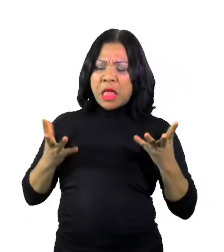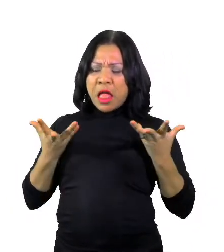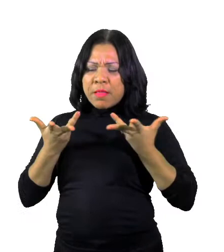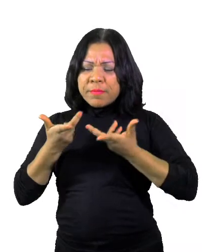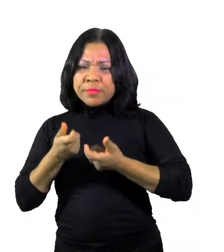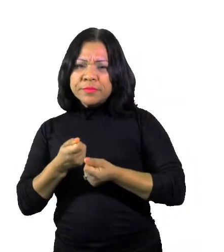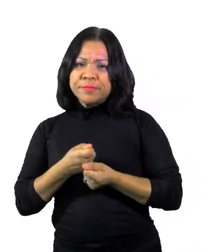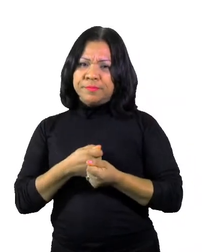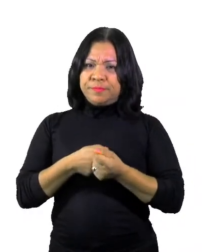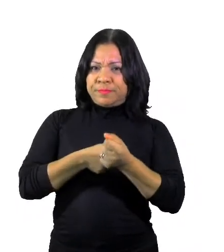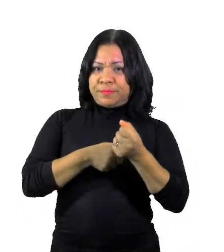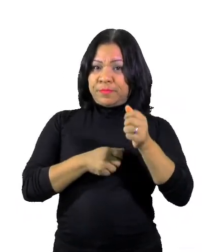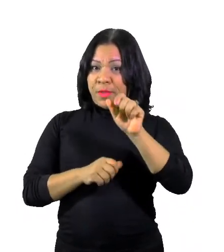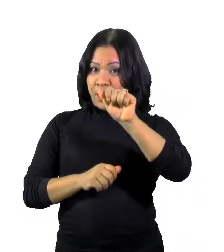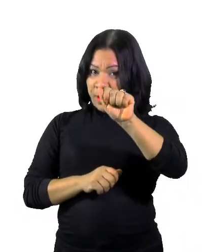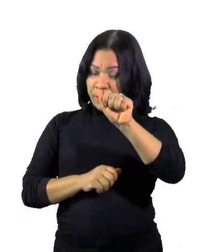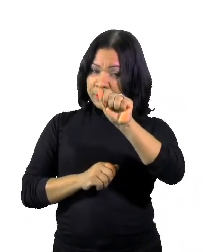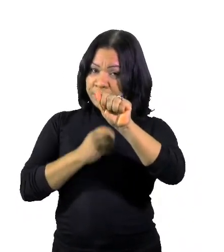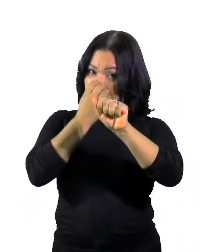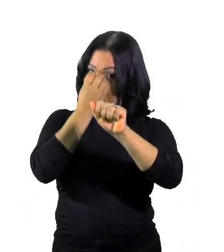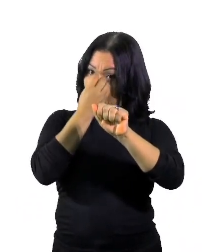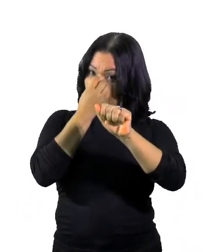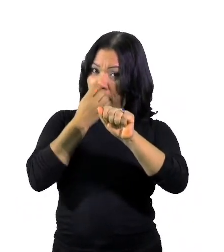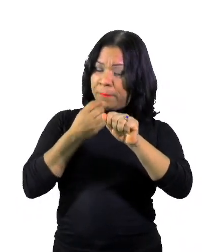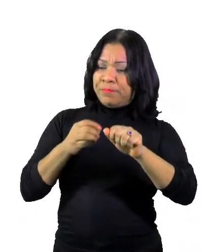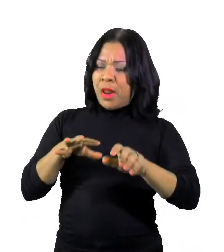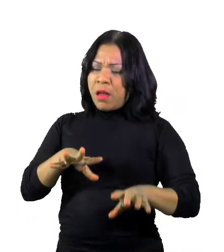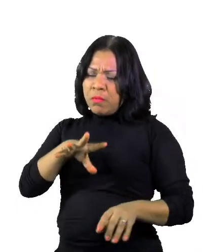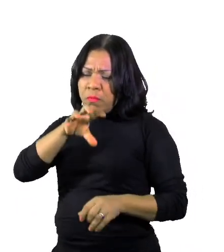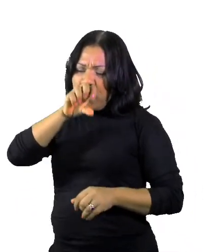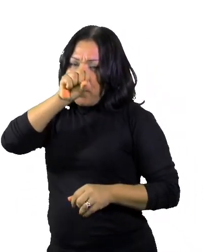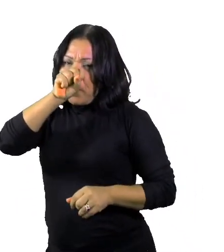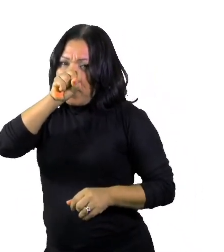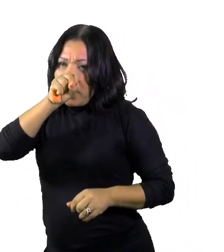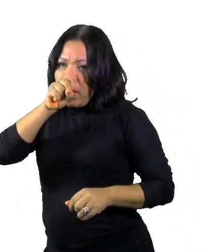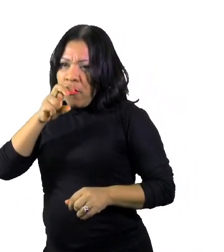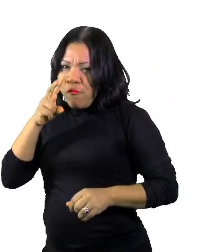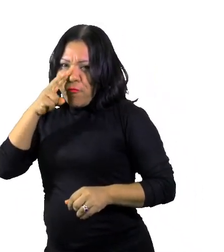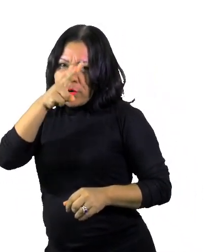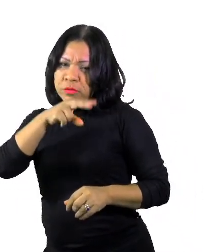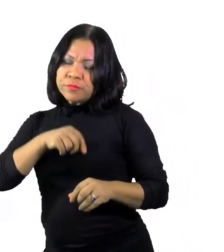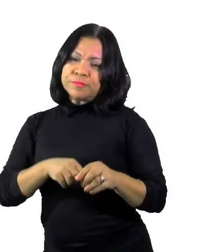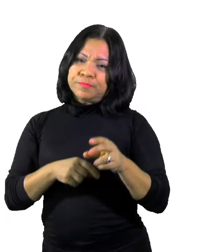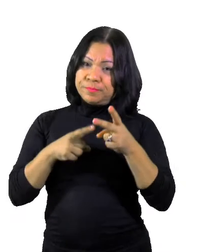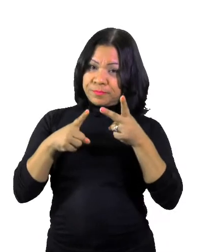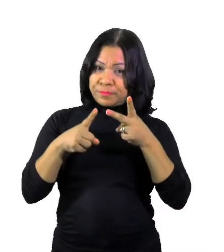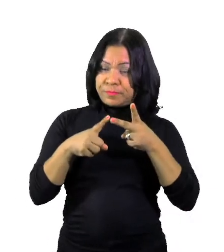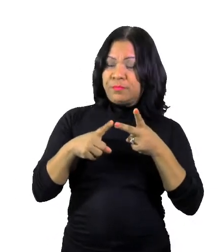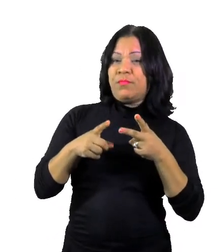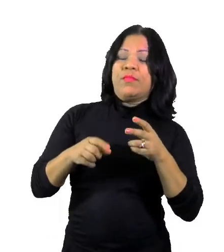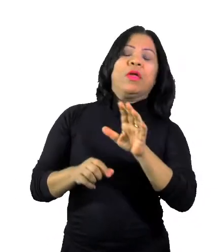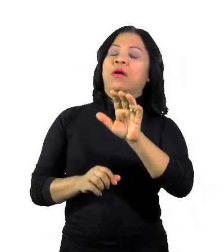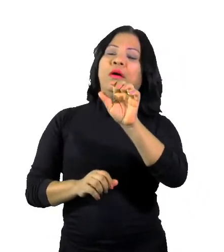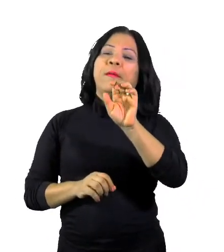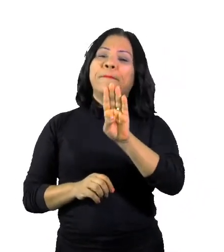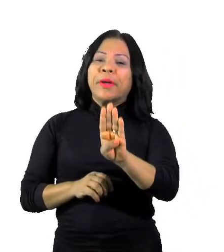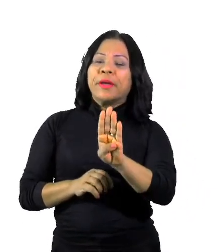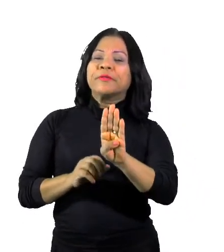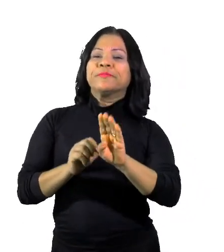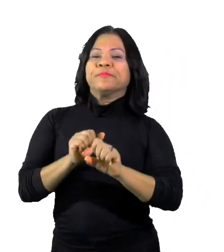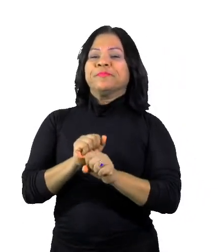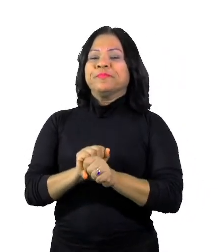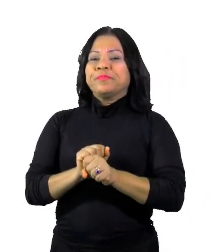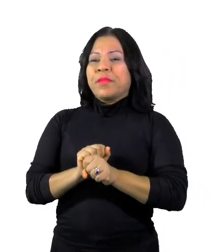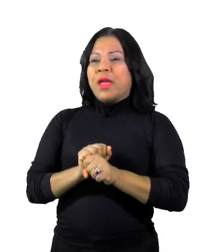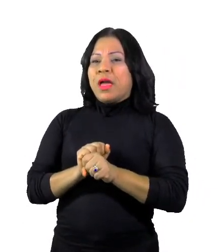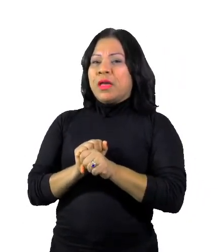aguçar o olfato. Letra B, se esconder. Letra C, caçar